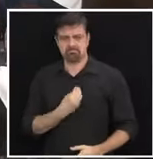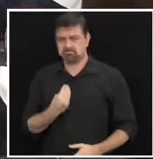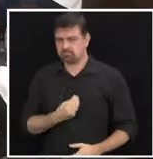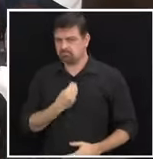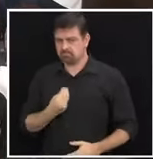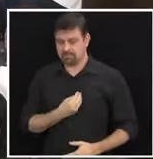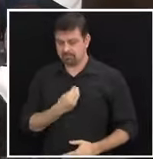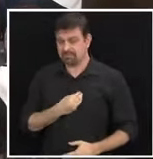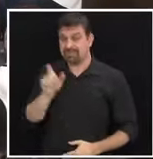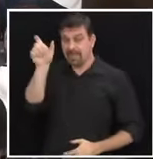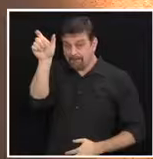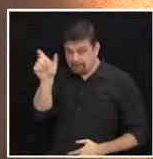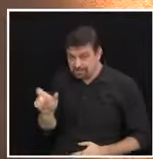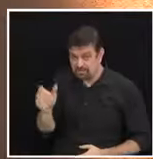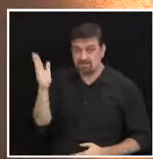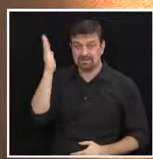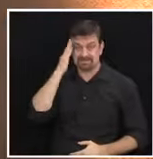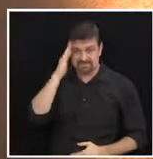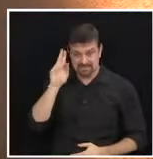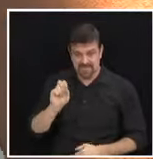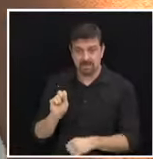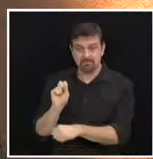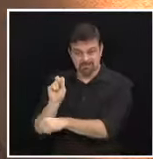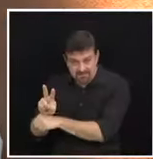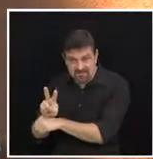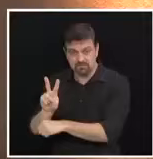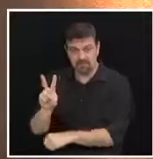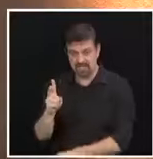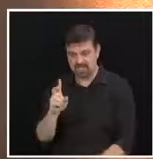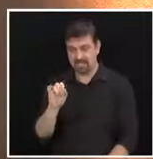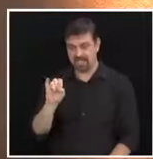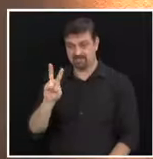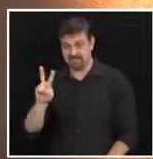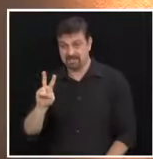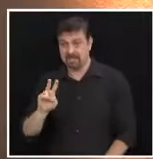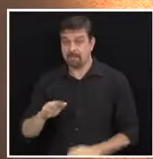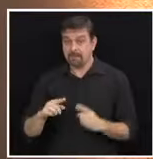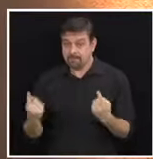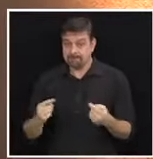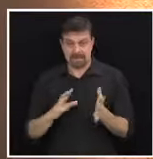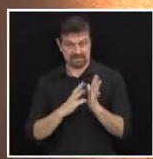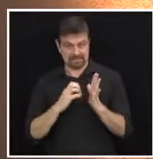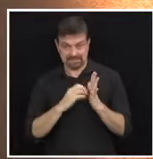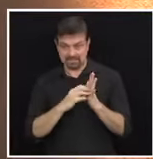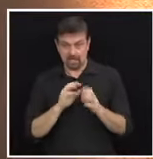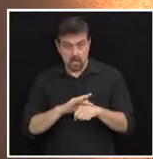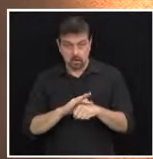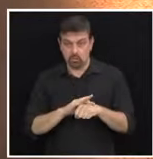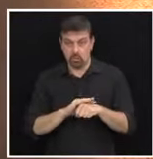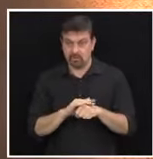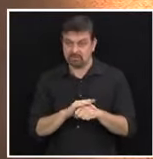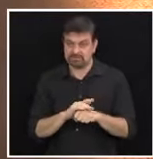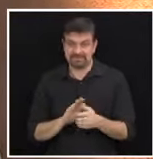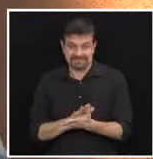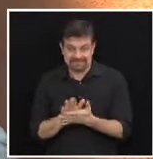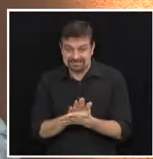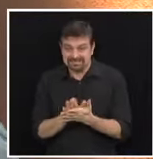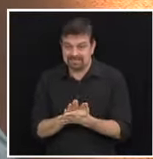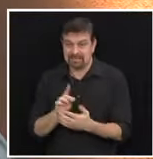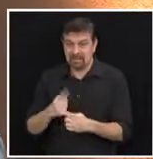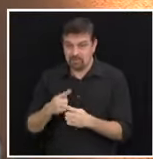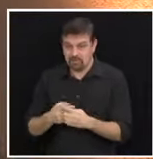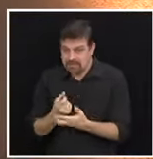como um portador do HIV, embora tenha o vírus, mas não desenvolveu a doença ainda, porque o medicamento conseguiu